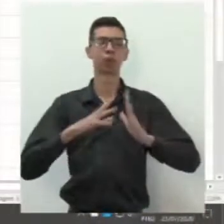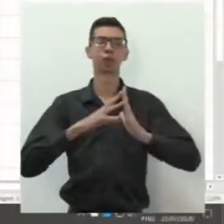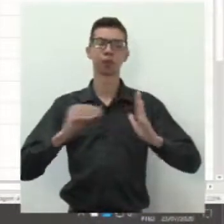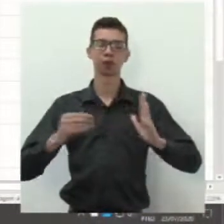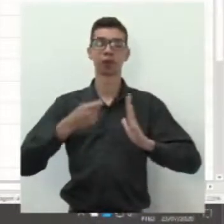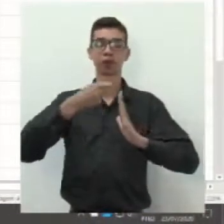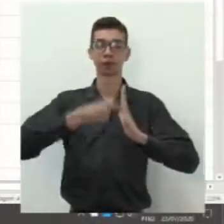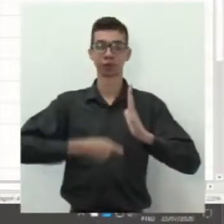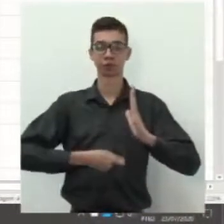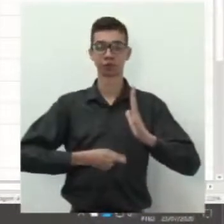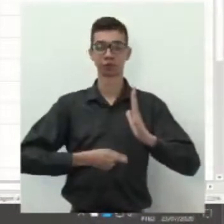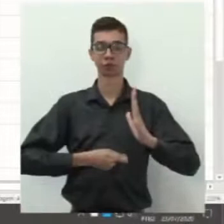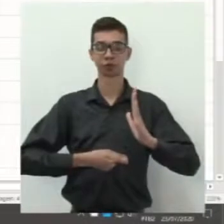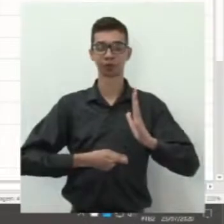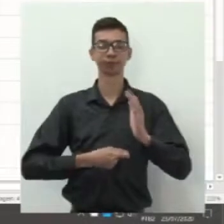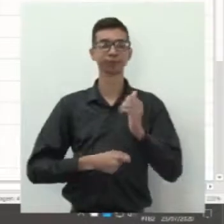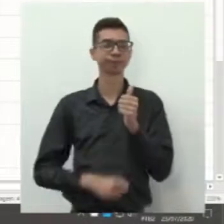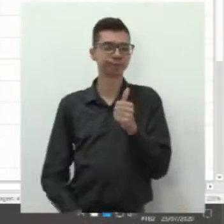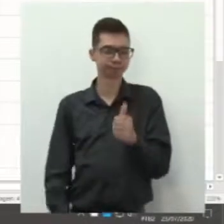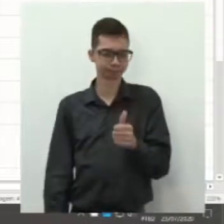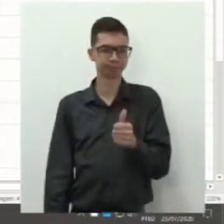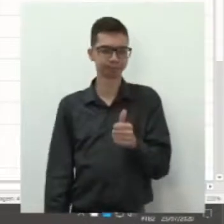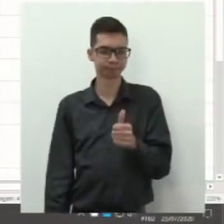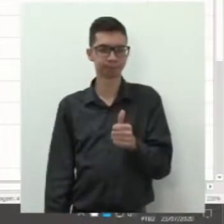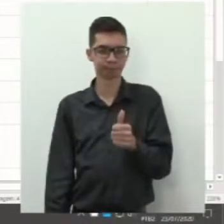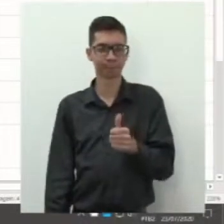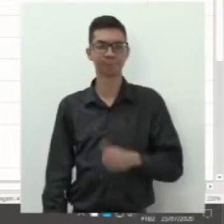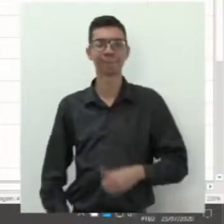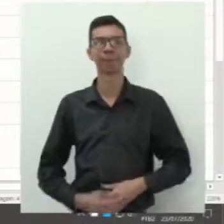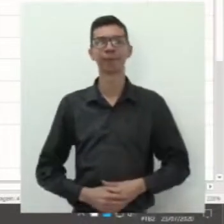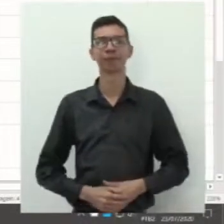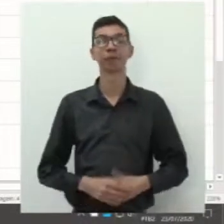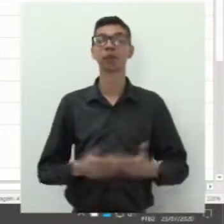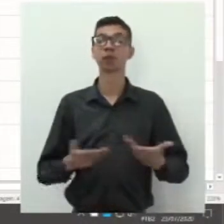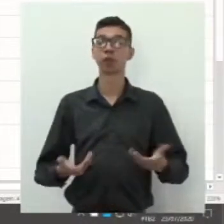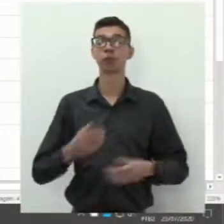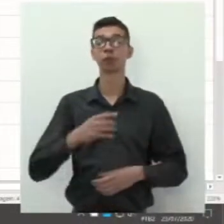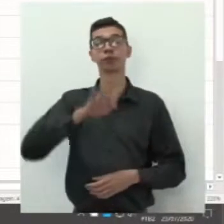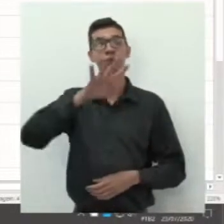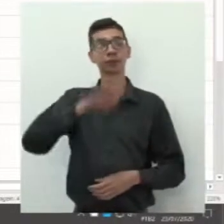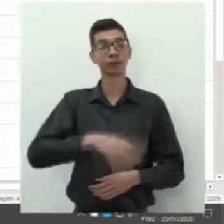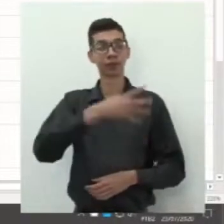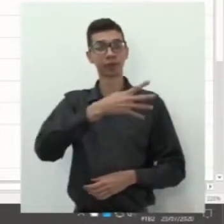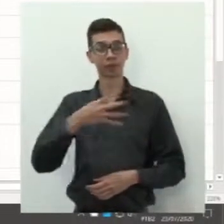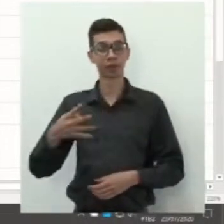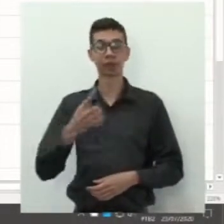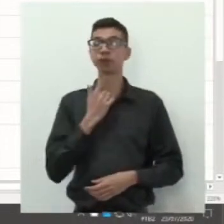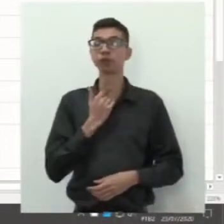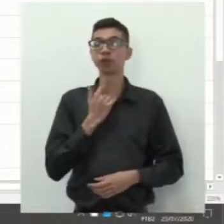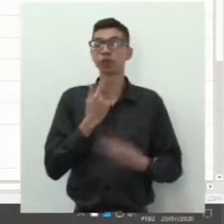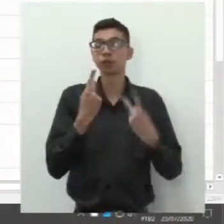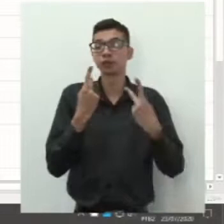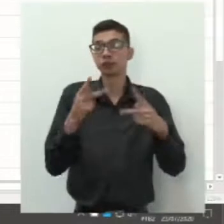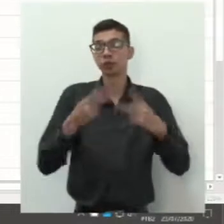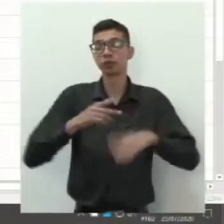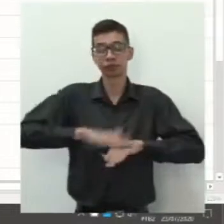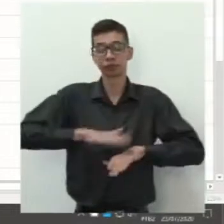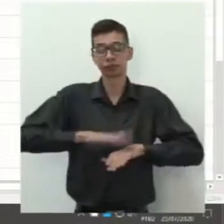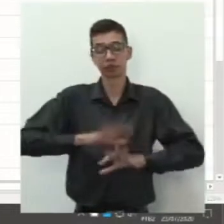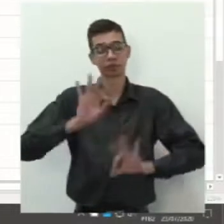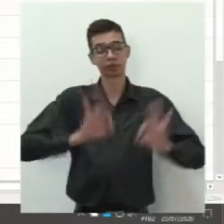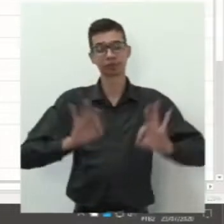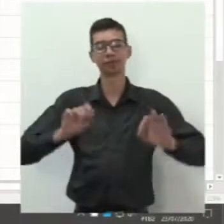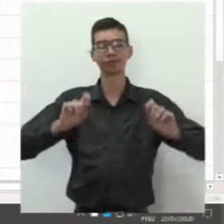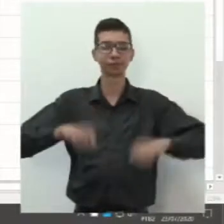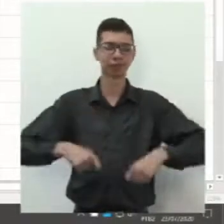Então, você alinha, direciona a tabela da maneira que você quiser, tá? Bom,